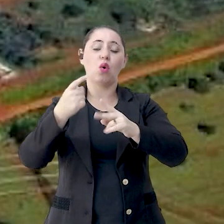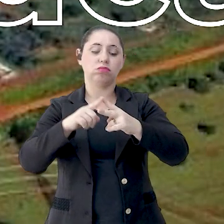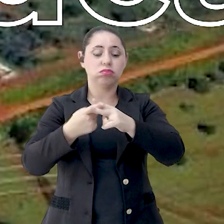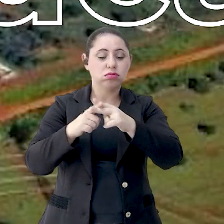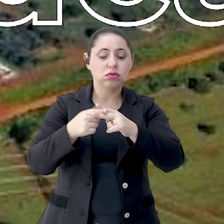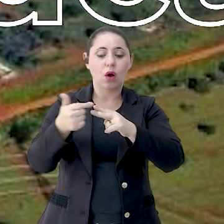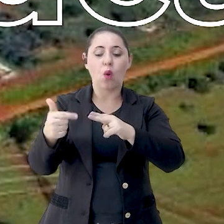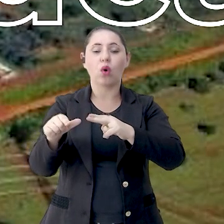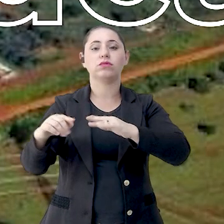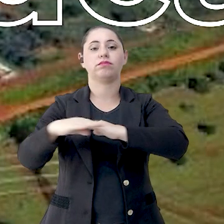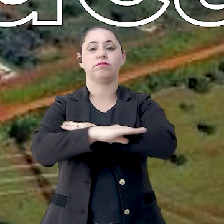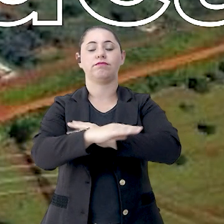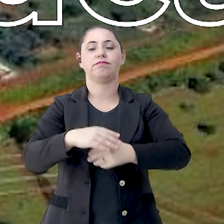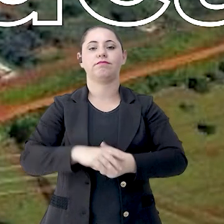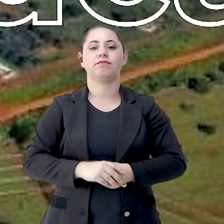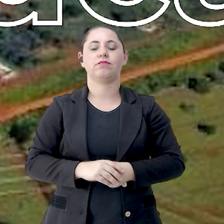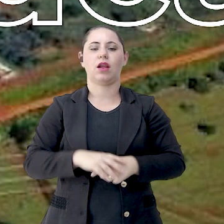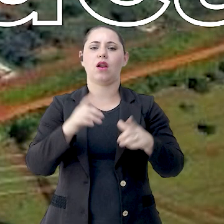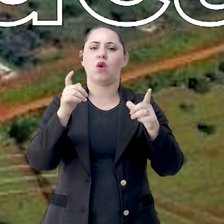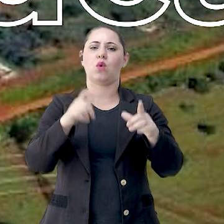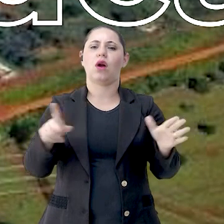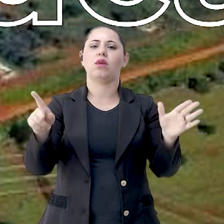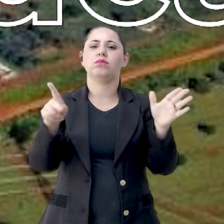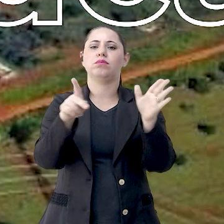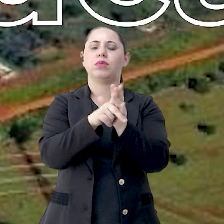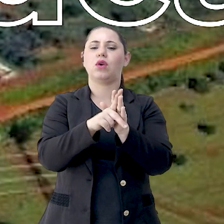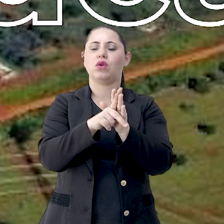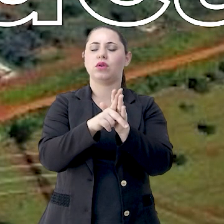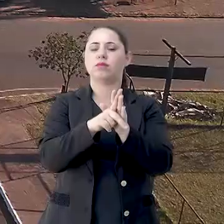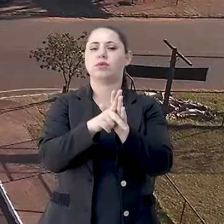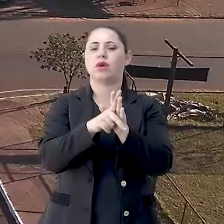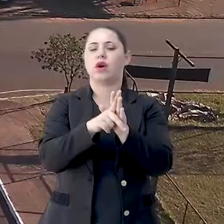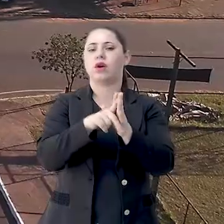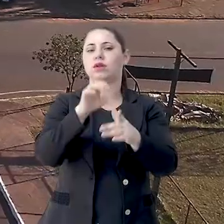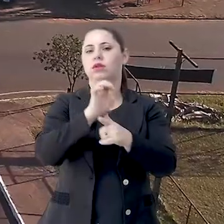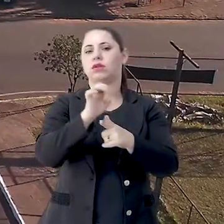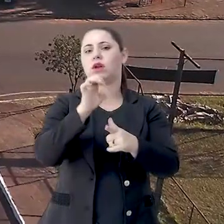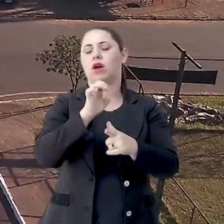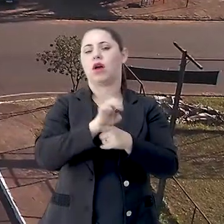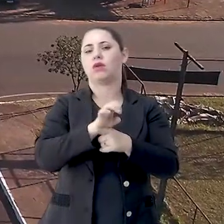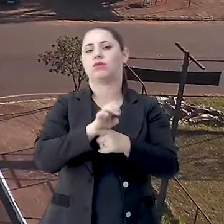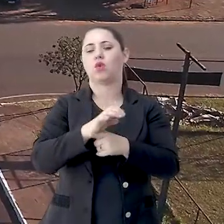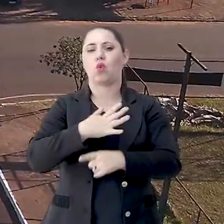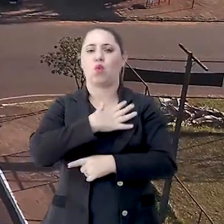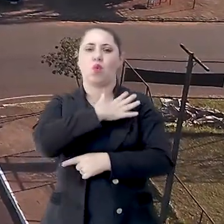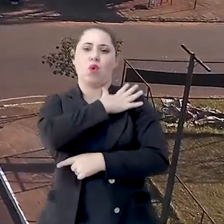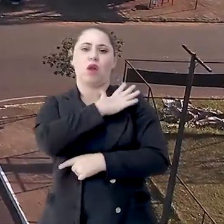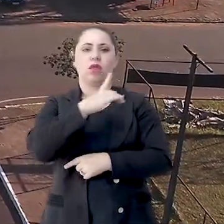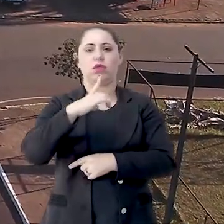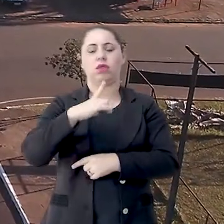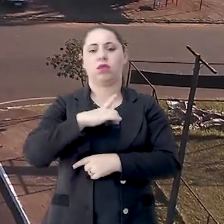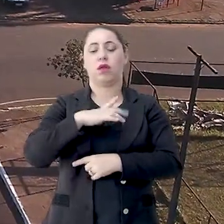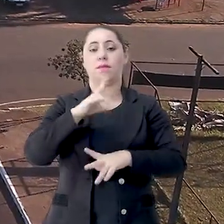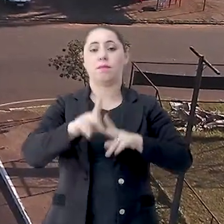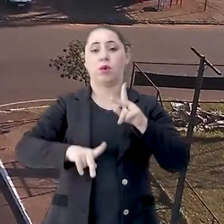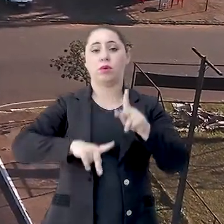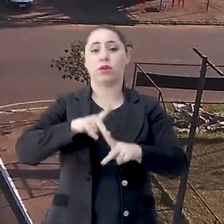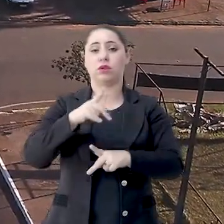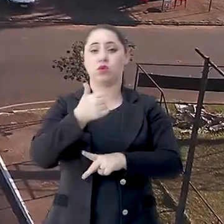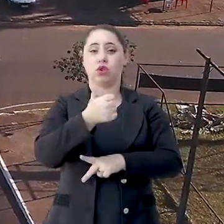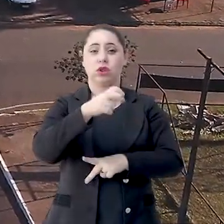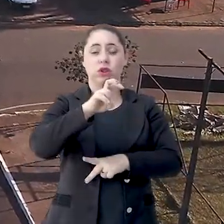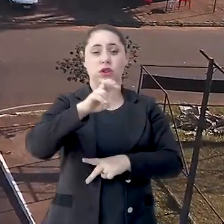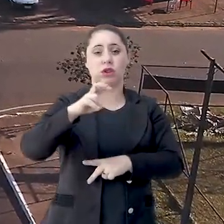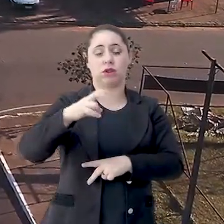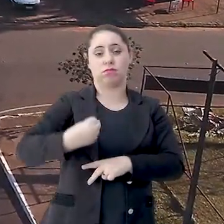Localizado na região sudoeste do estado, Coronel Sapucaia possui uma população de 15 mil pessoas, sendo seu primeiro